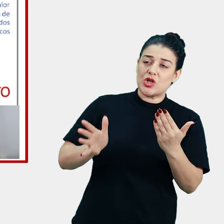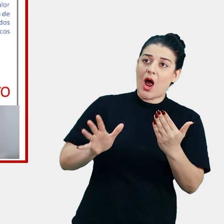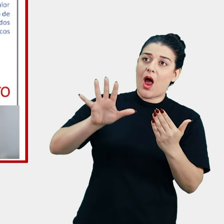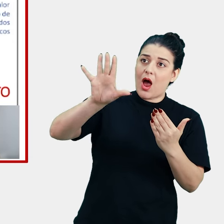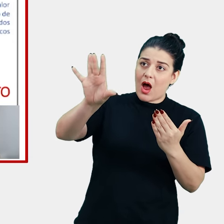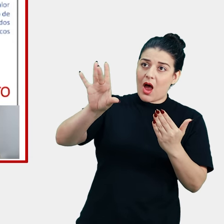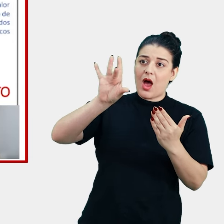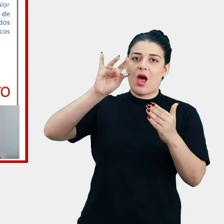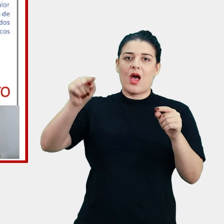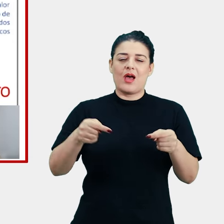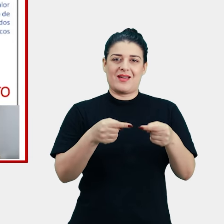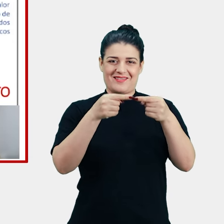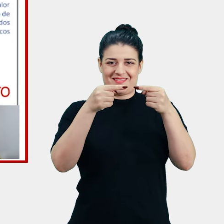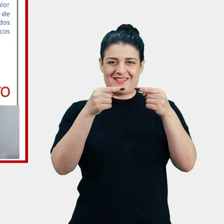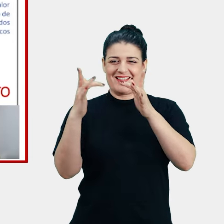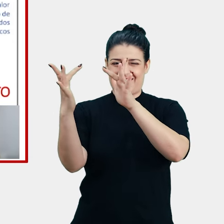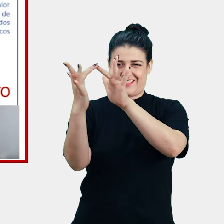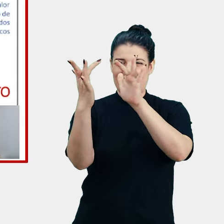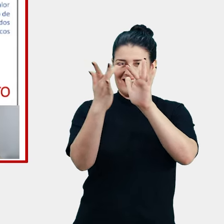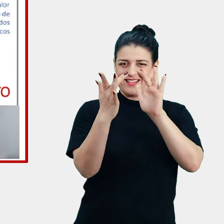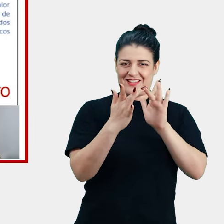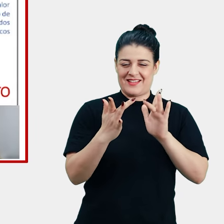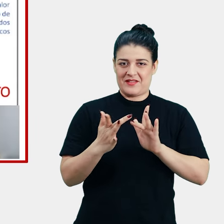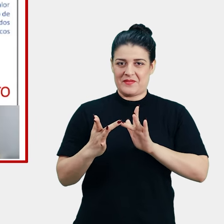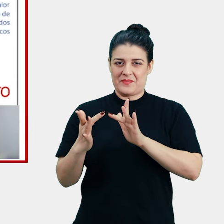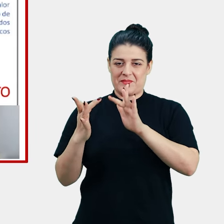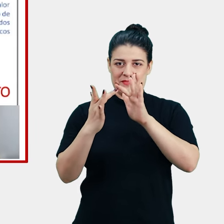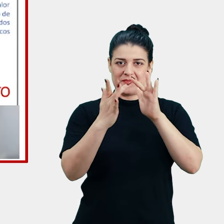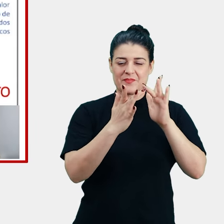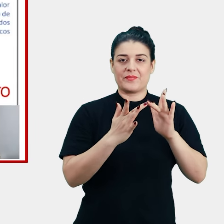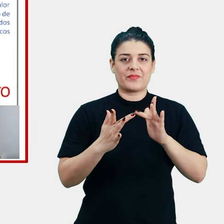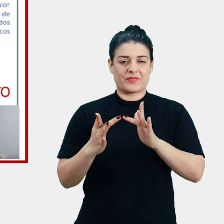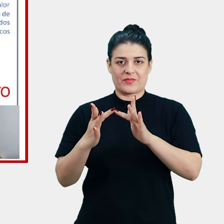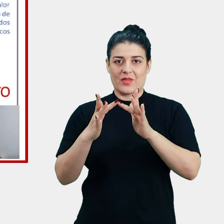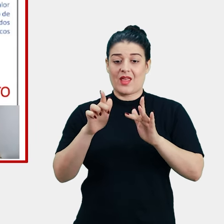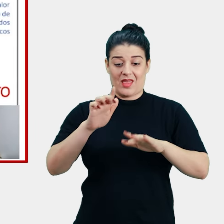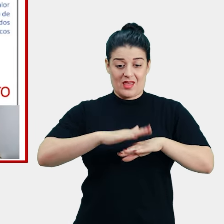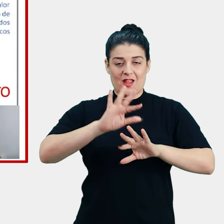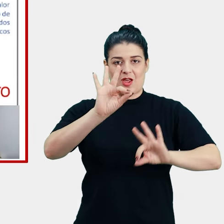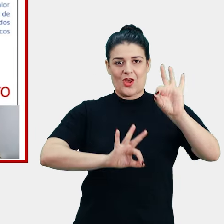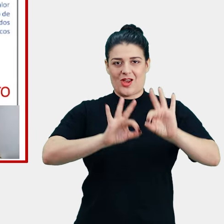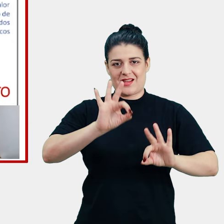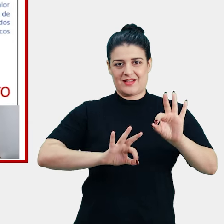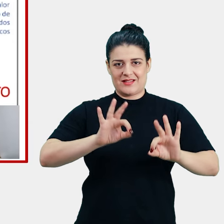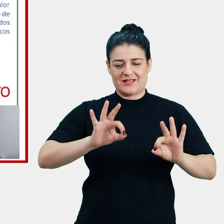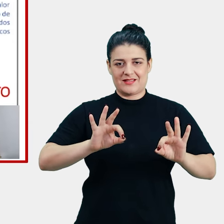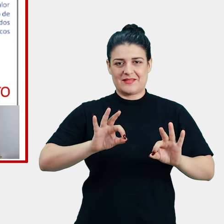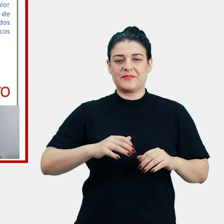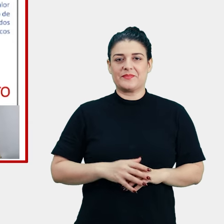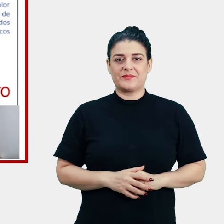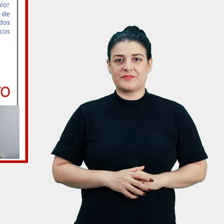molecular, molecular network, tá? Ele organiza essa rede molecular. Então,